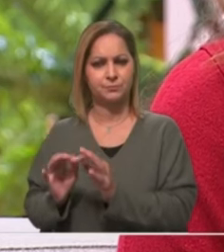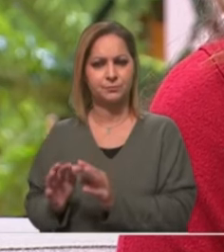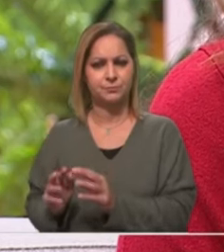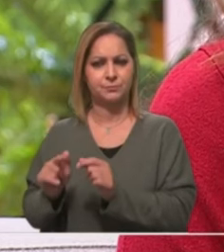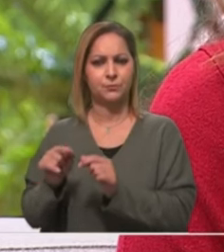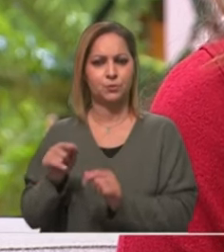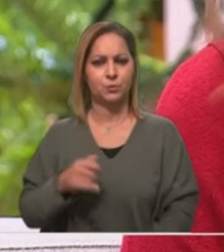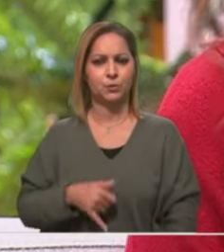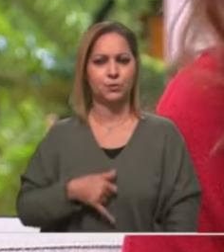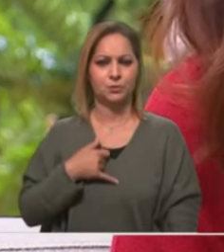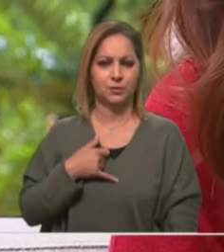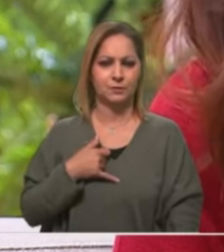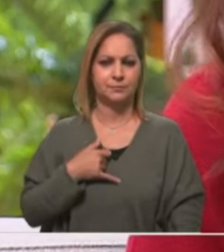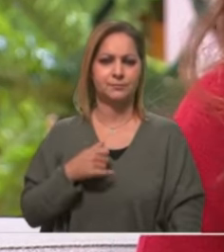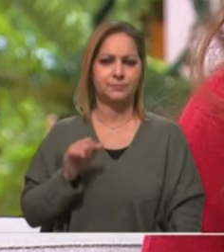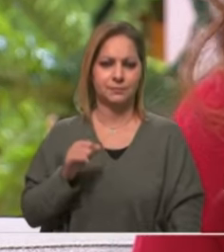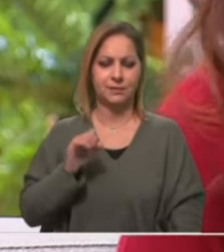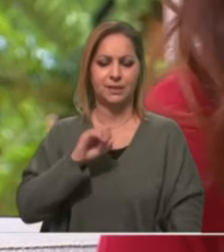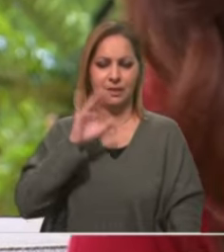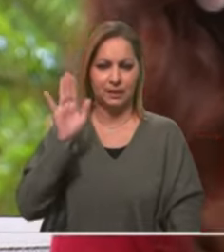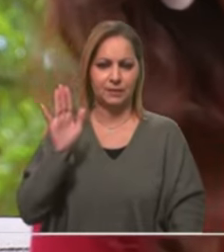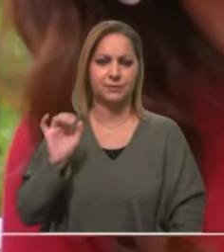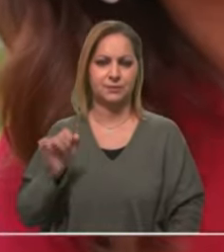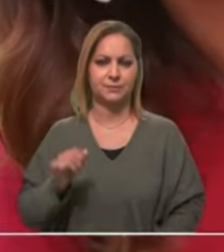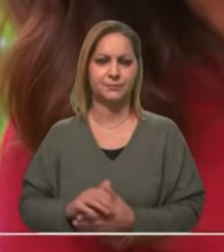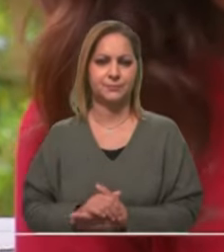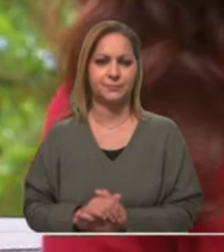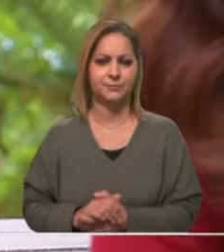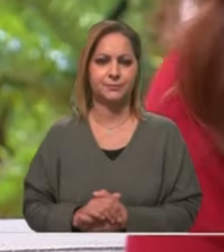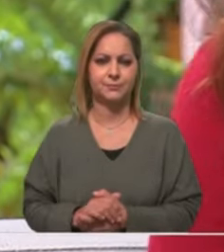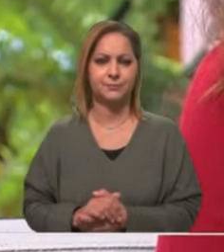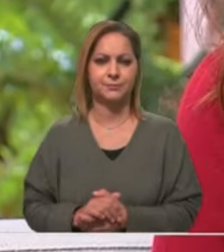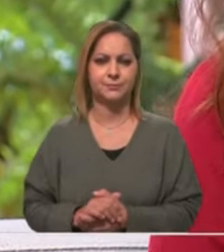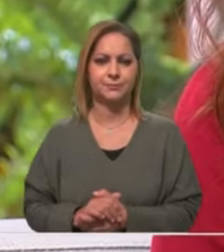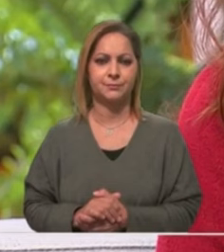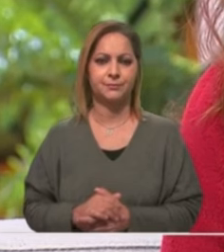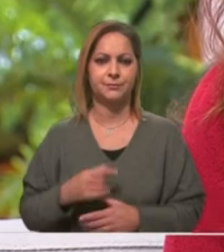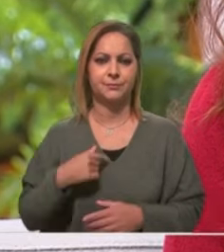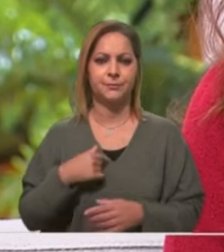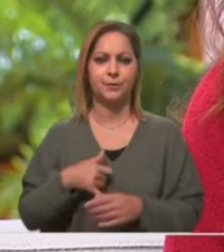Tu assustaste na Ah, altura? claro, claro. Sim, claro que sim. Porque